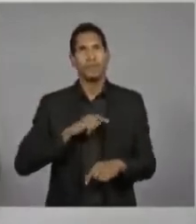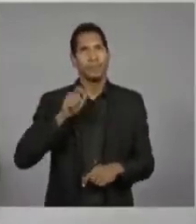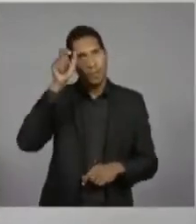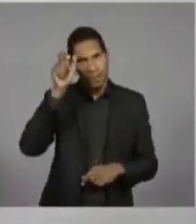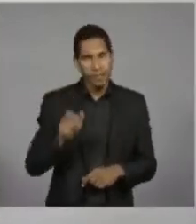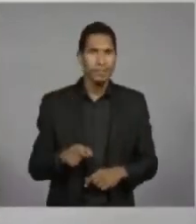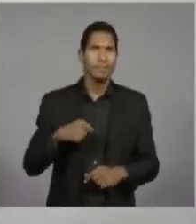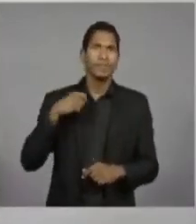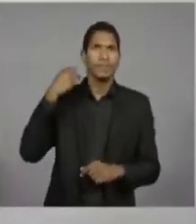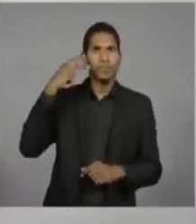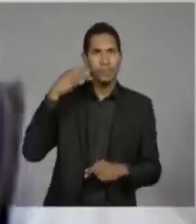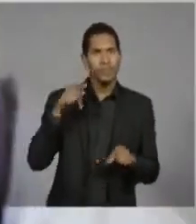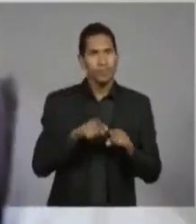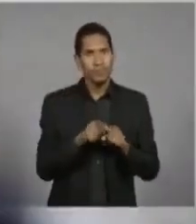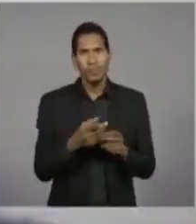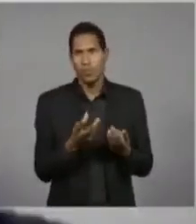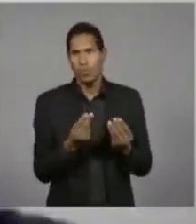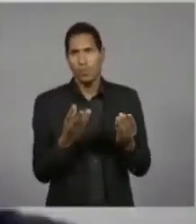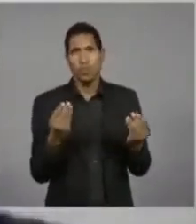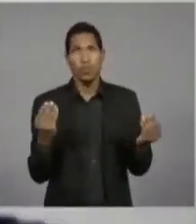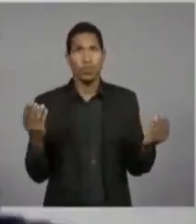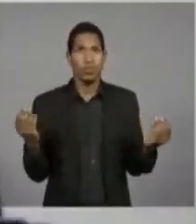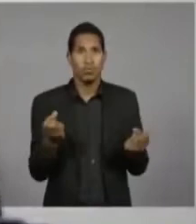candidatas e candidatos demais, né?